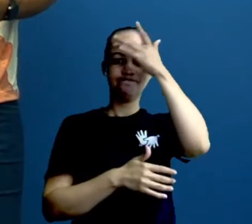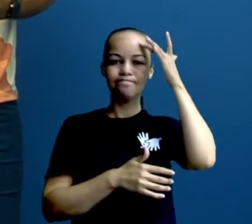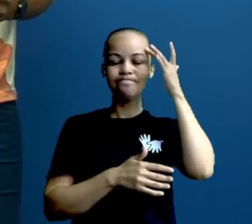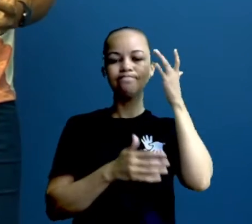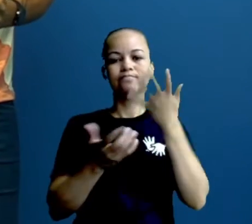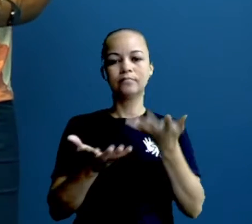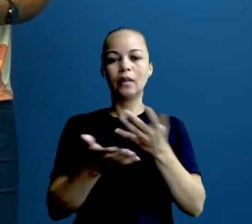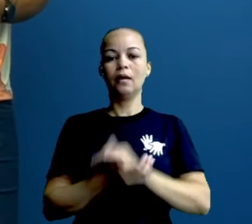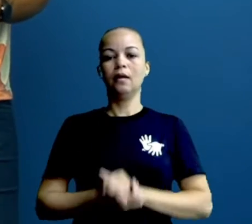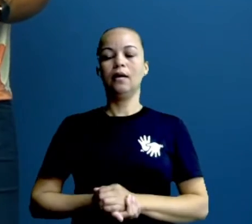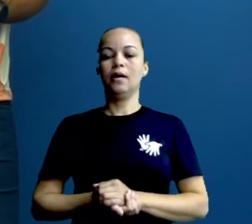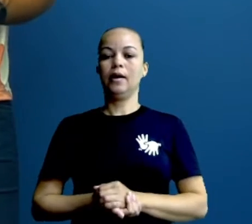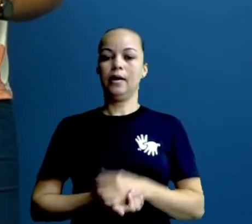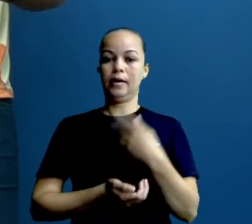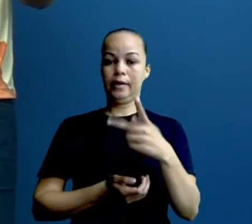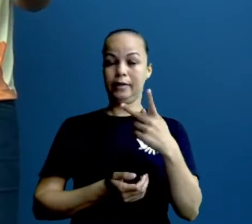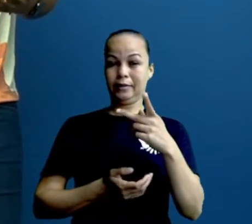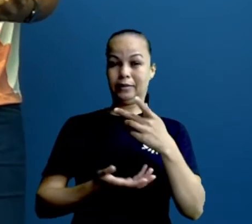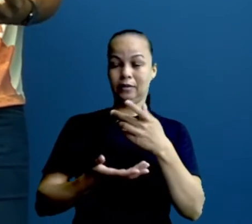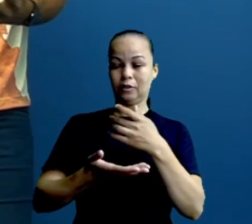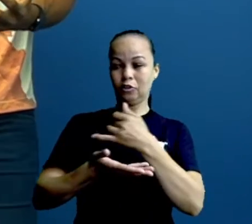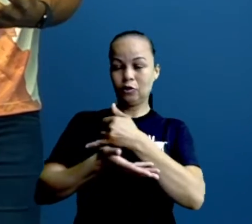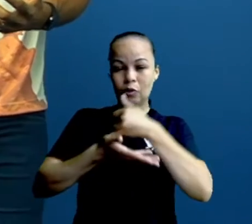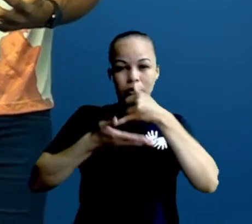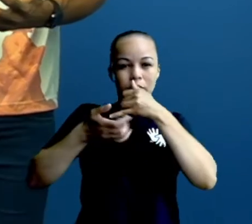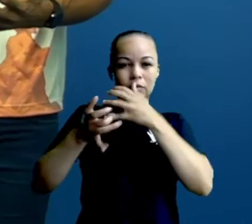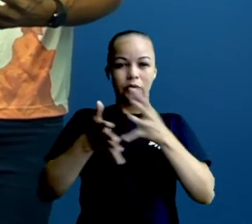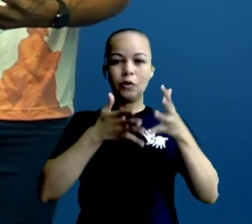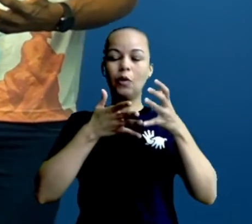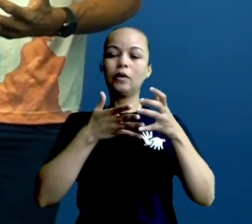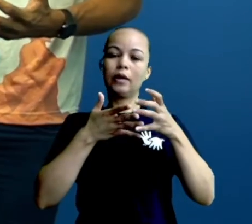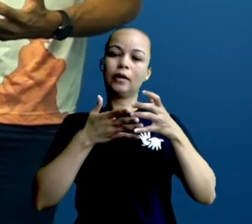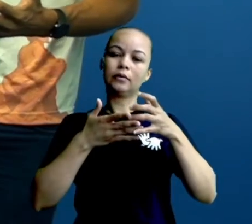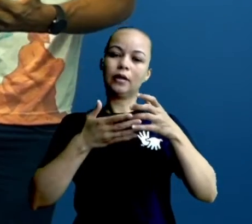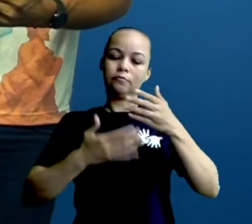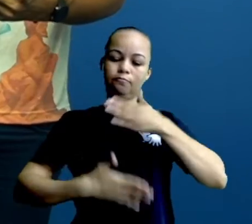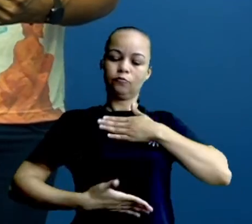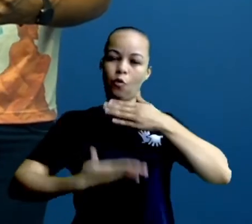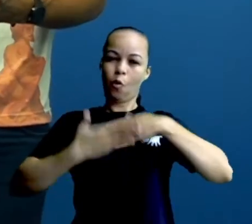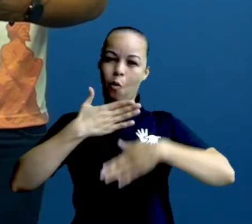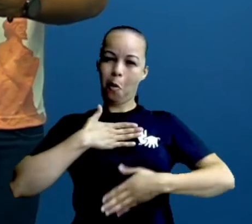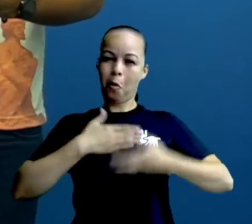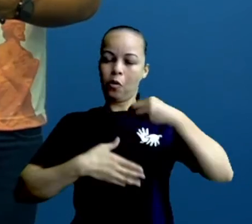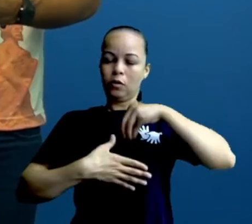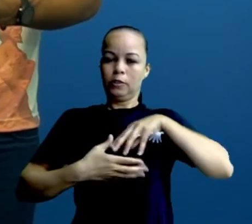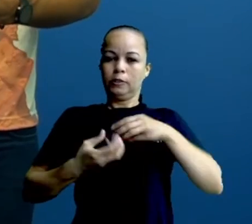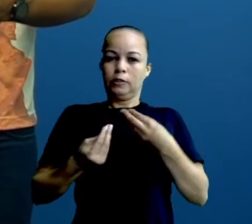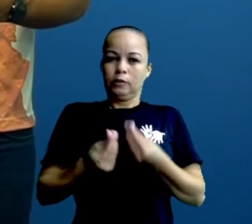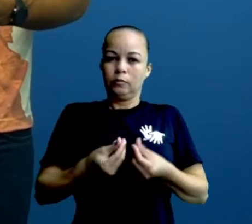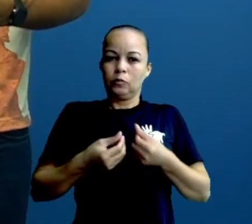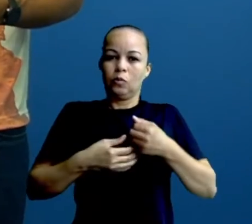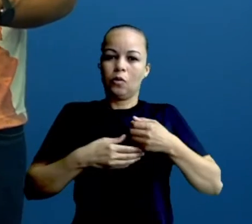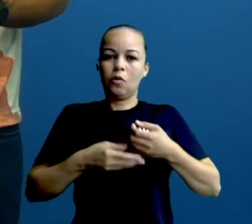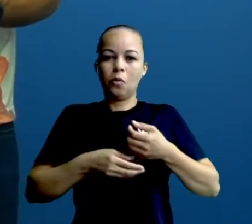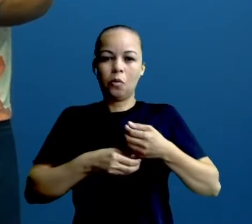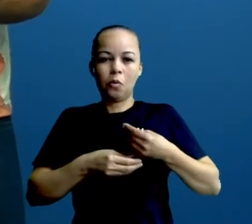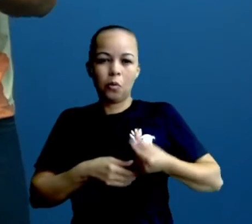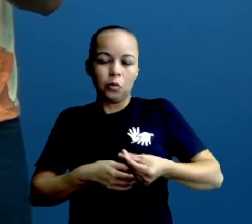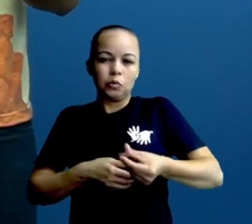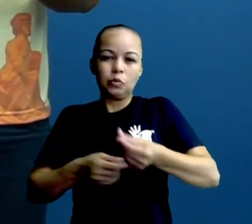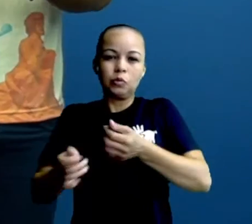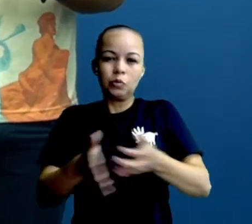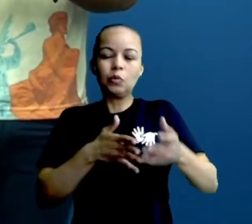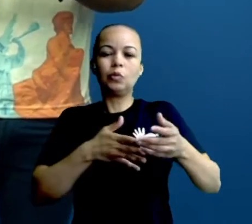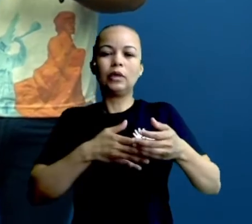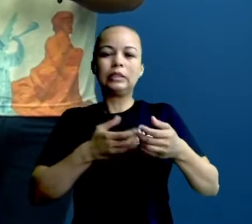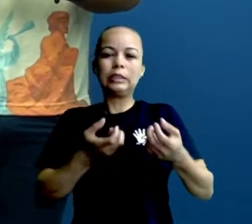pessoas. Essas drogas, elas promovem efeitos no nosso organismo, tá certo? Muito duradouros e permanentes, que